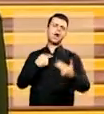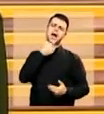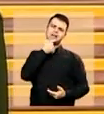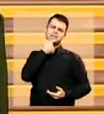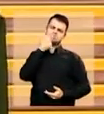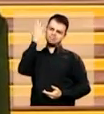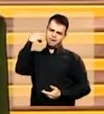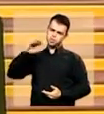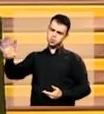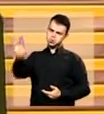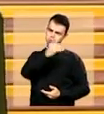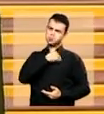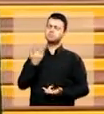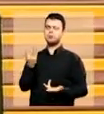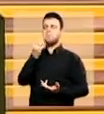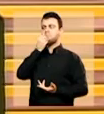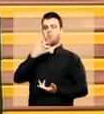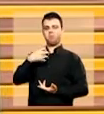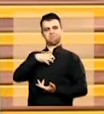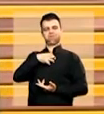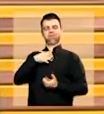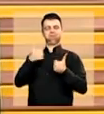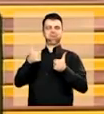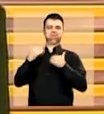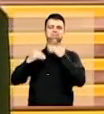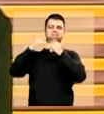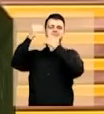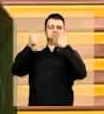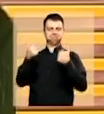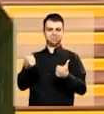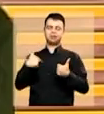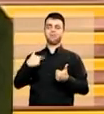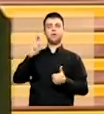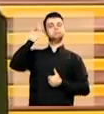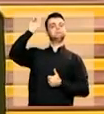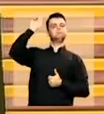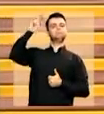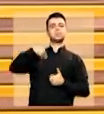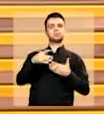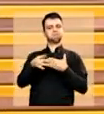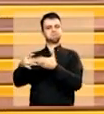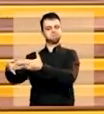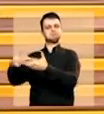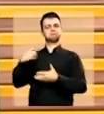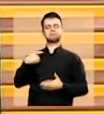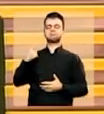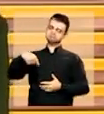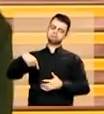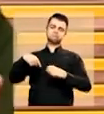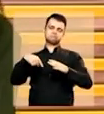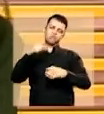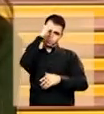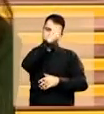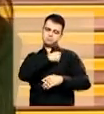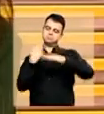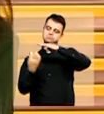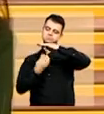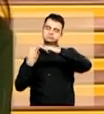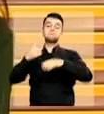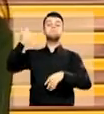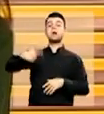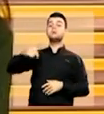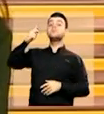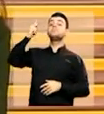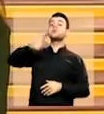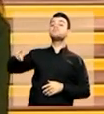inglês. Então, faz diferença. E aí a gente acompanha, né? Então vou eu, que sou a dona da franquia da Experimento em Rio Preto, vai uma professora que